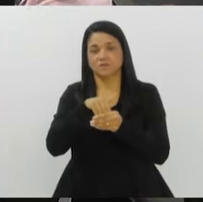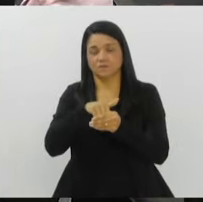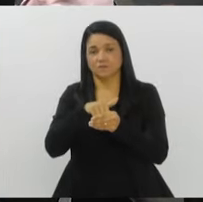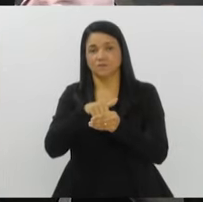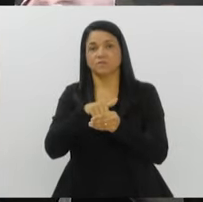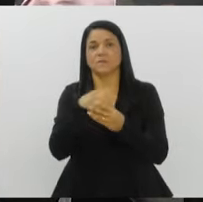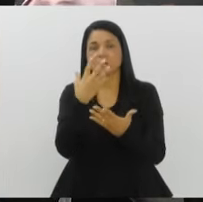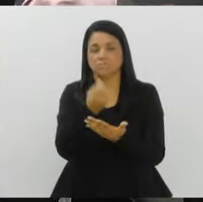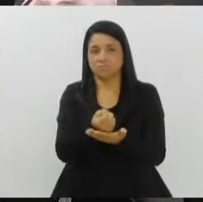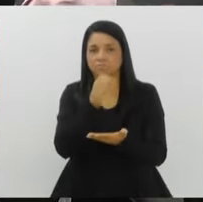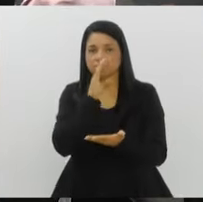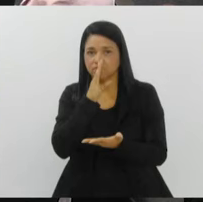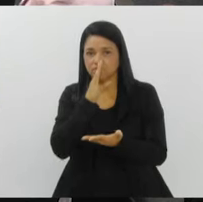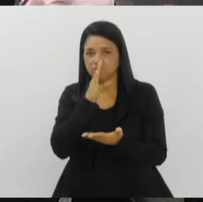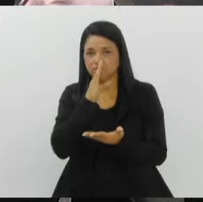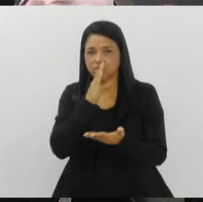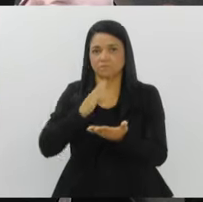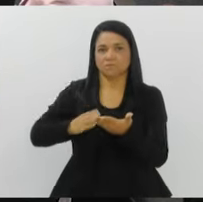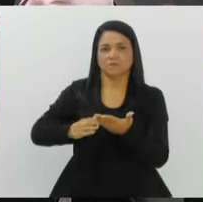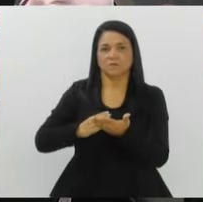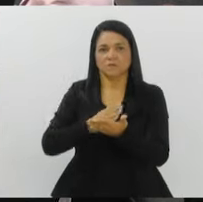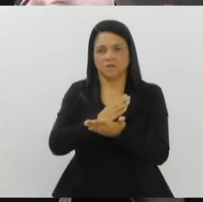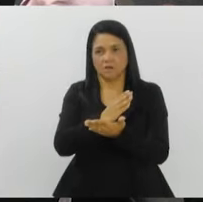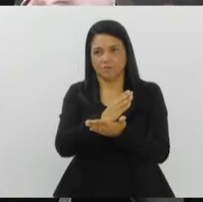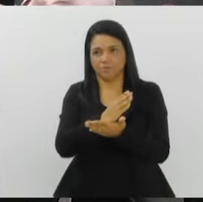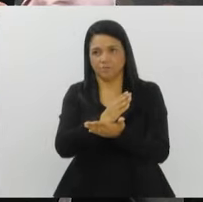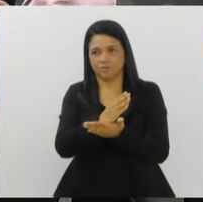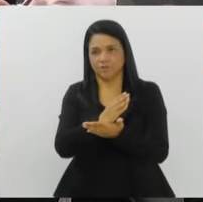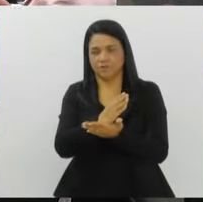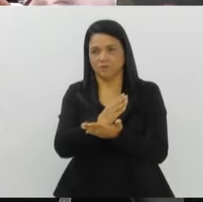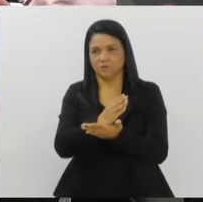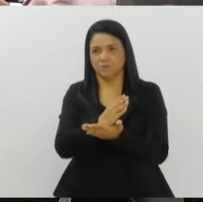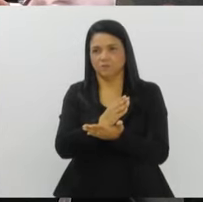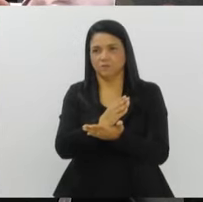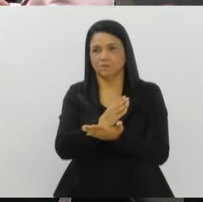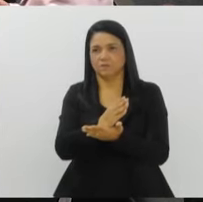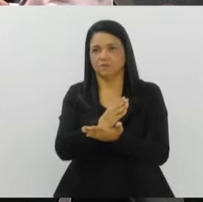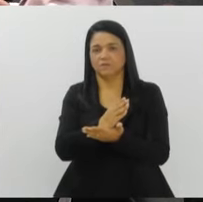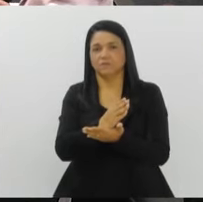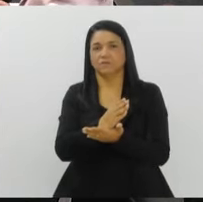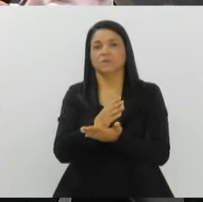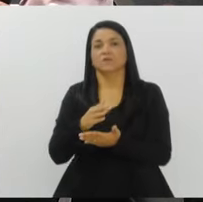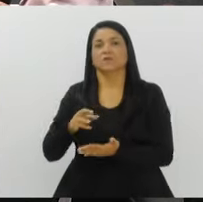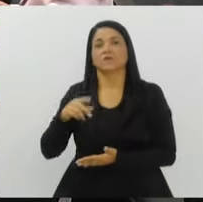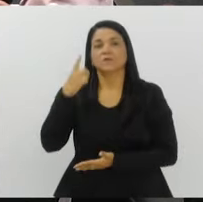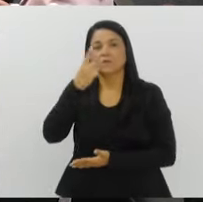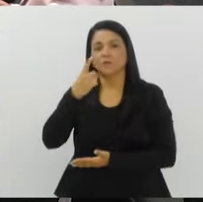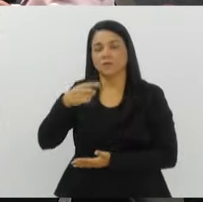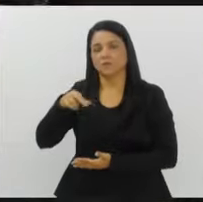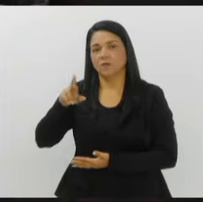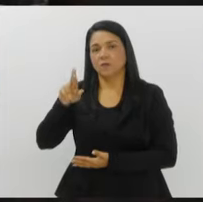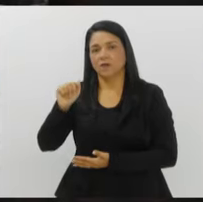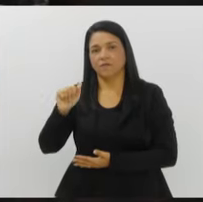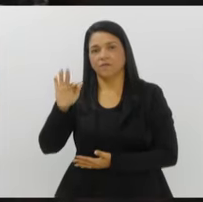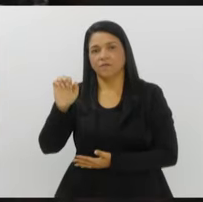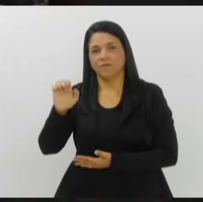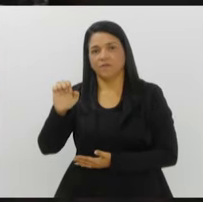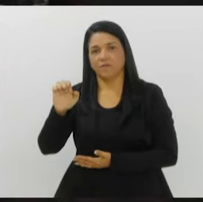que aprovam, permaneçam como estão. Aprovado, o deputado Rafael Nobre